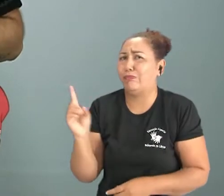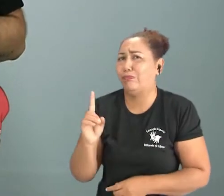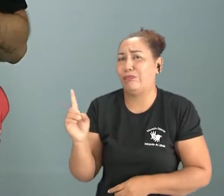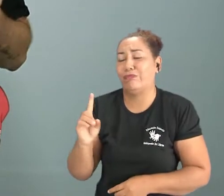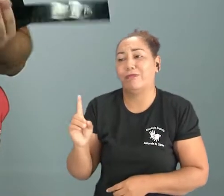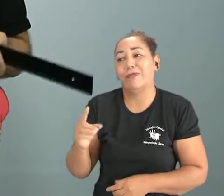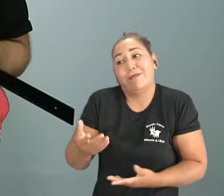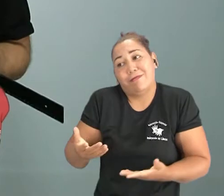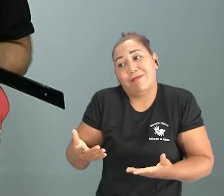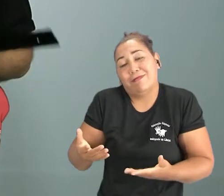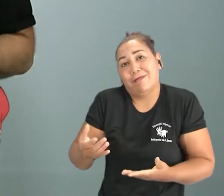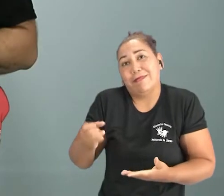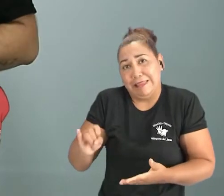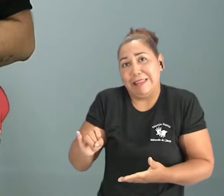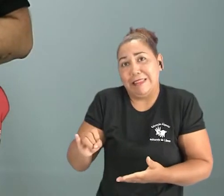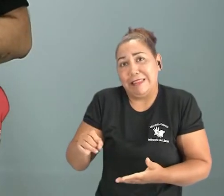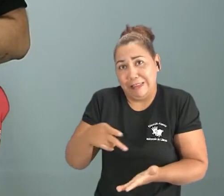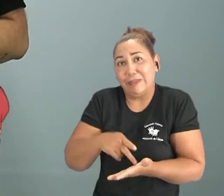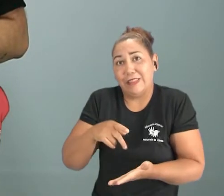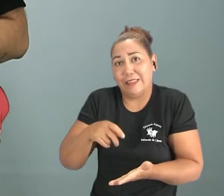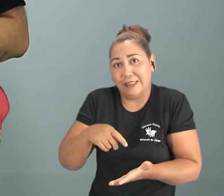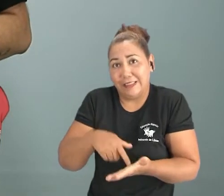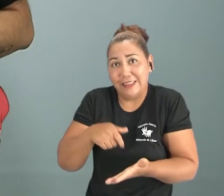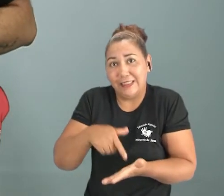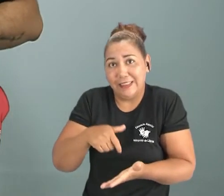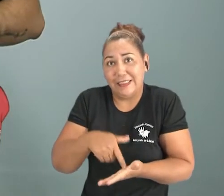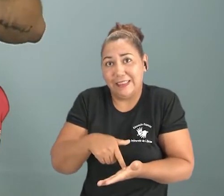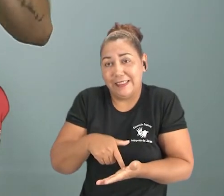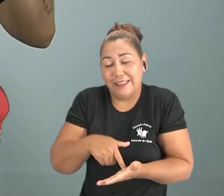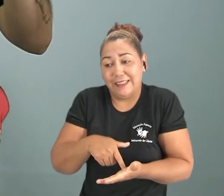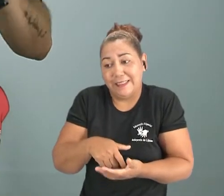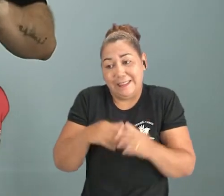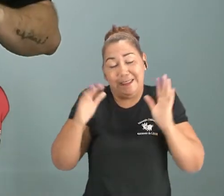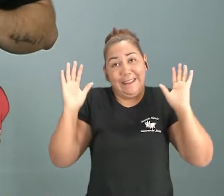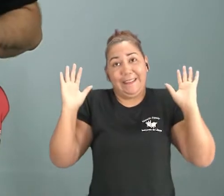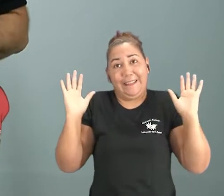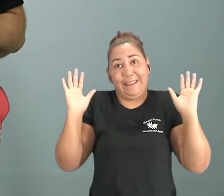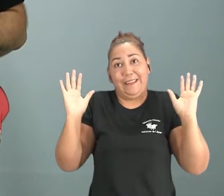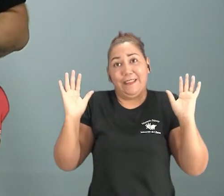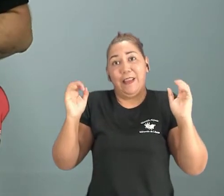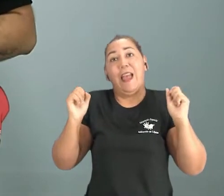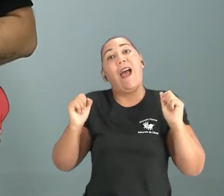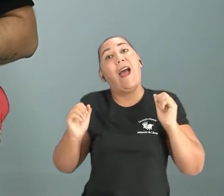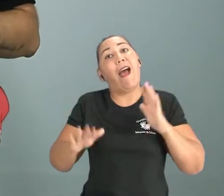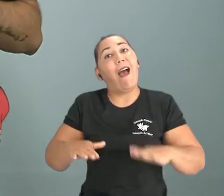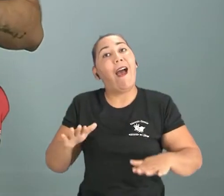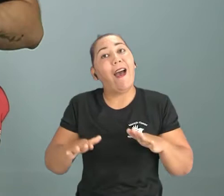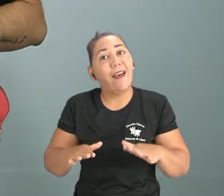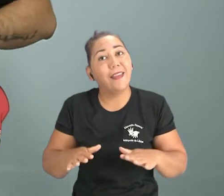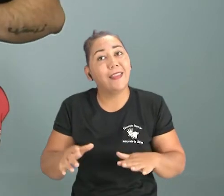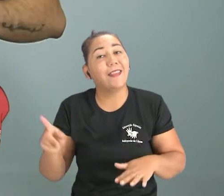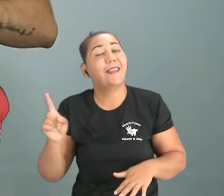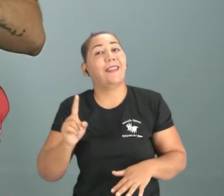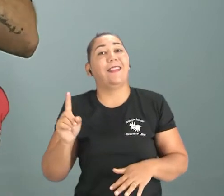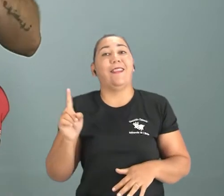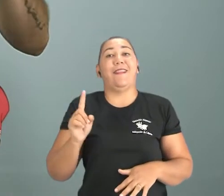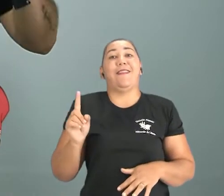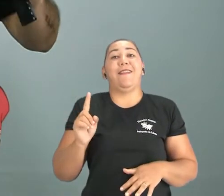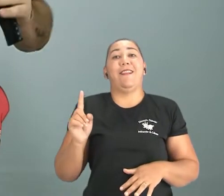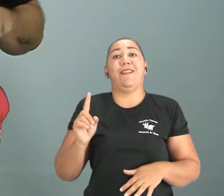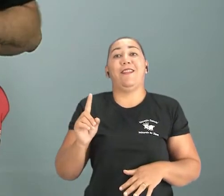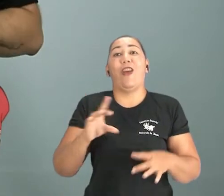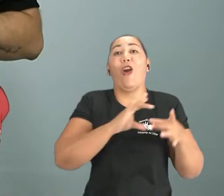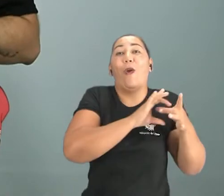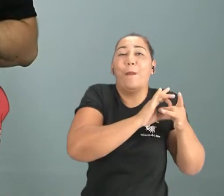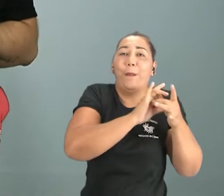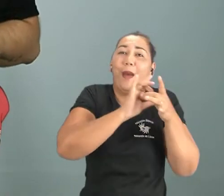pode ser pode não ser aí alguns alunos falar Ah então também tem umas aceitando para se não é assim é dentro de